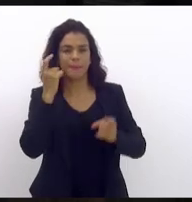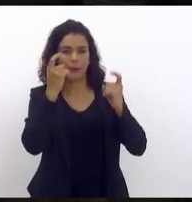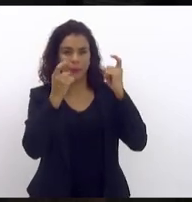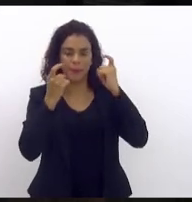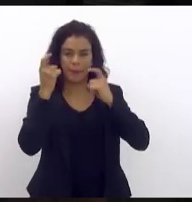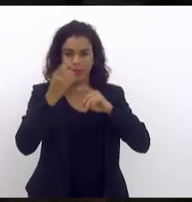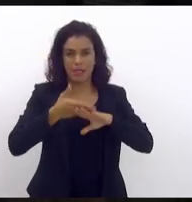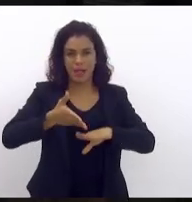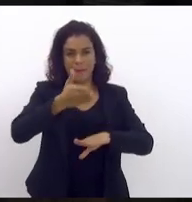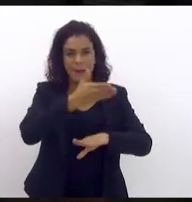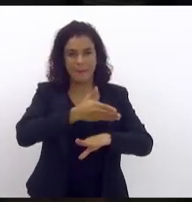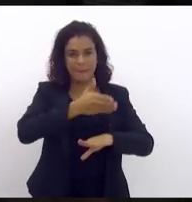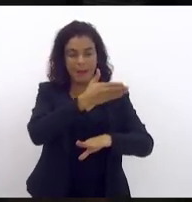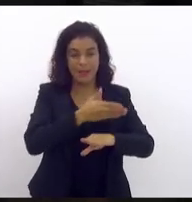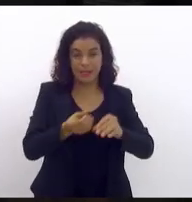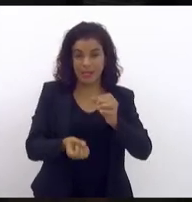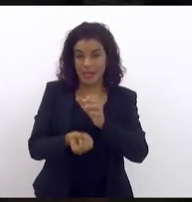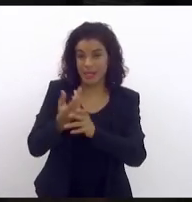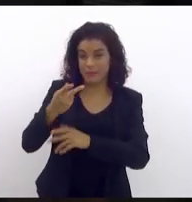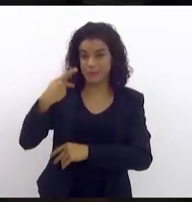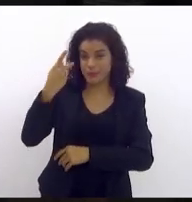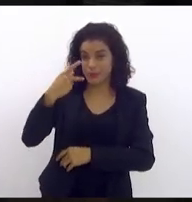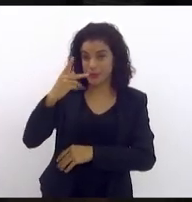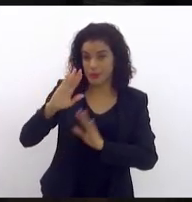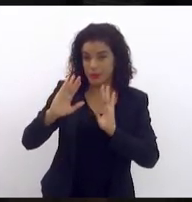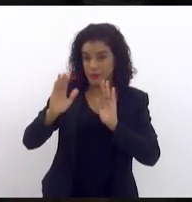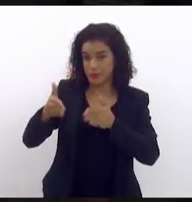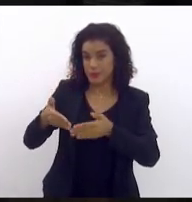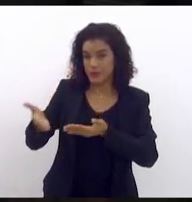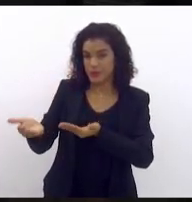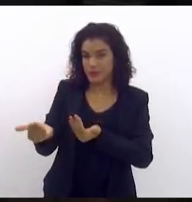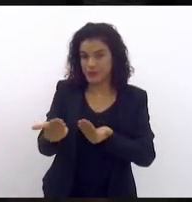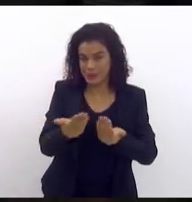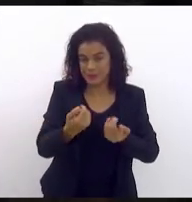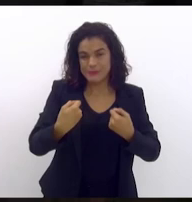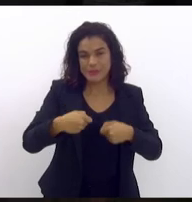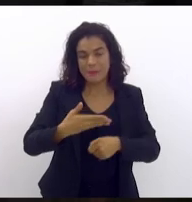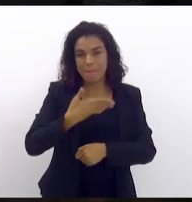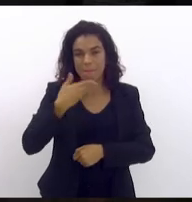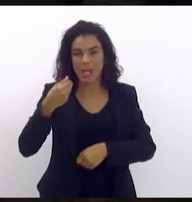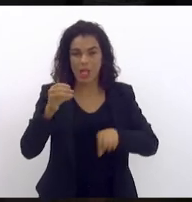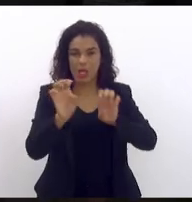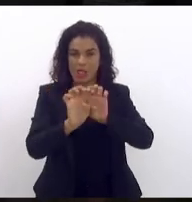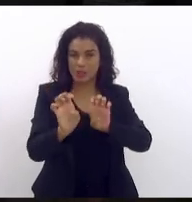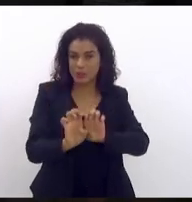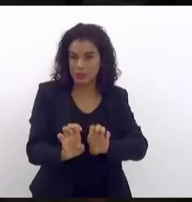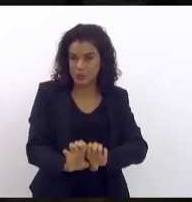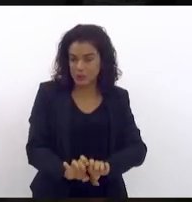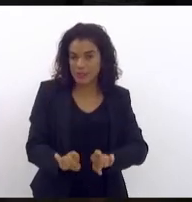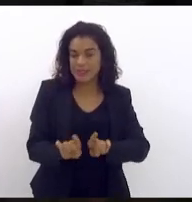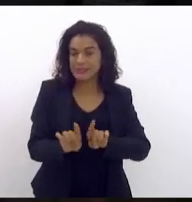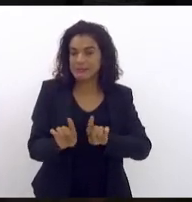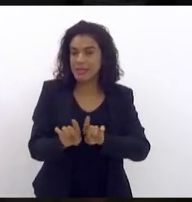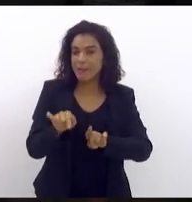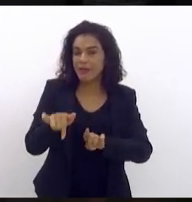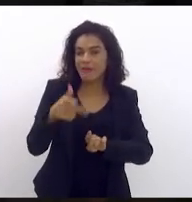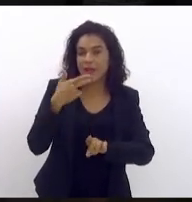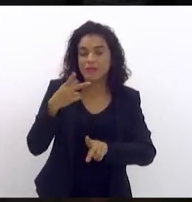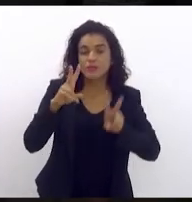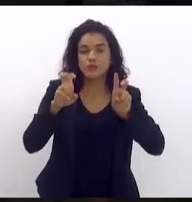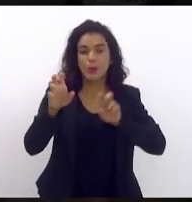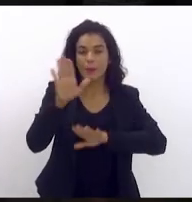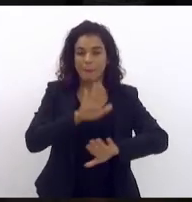formulação de políticas para a juventude necessitam ser melhor estruturadas e atendidas como prevenção da